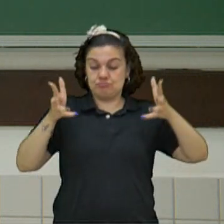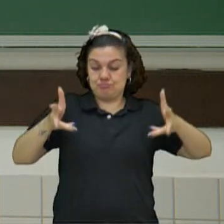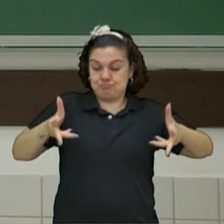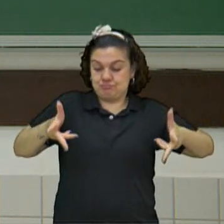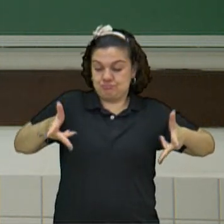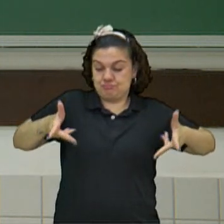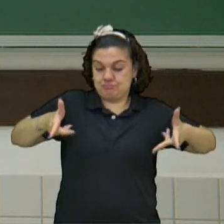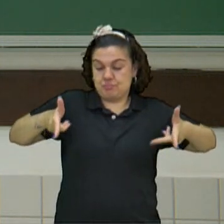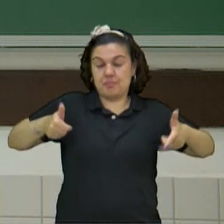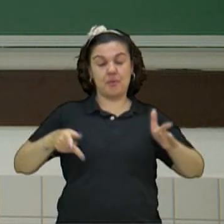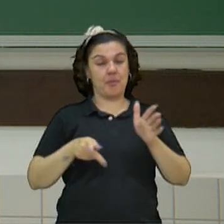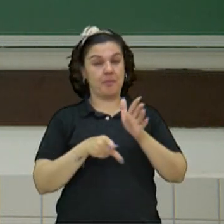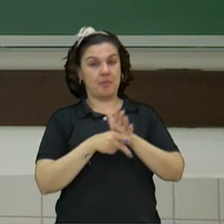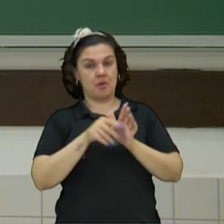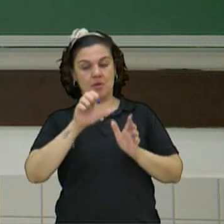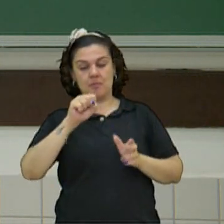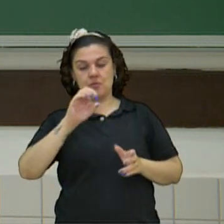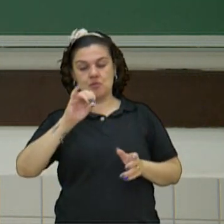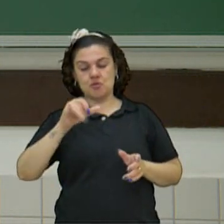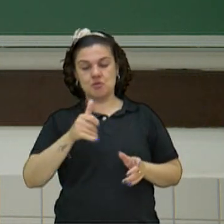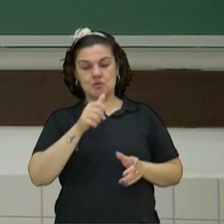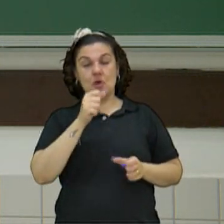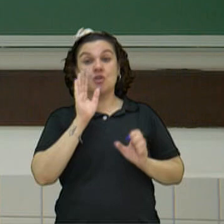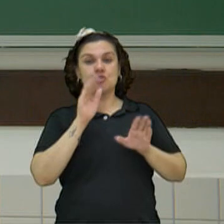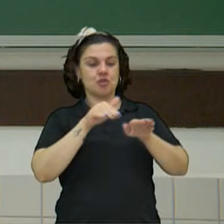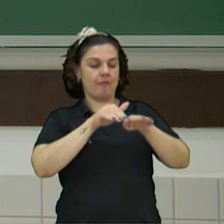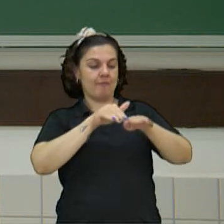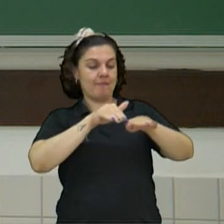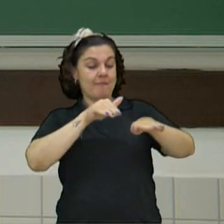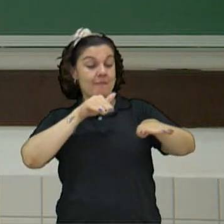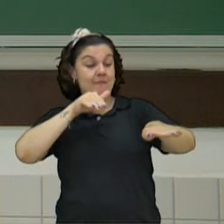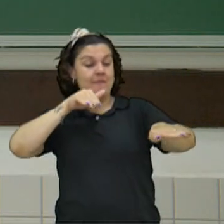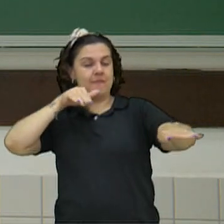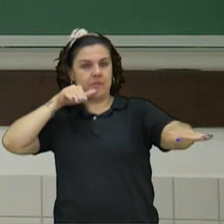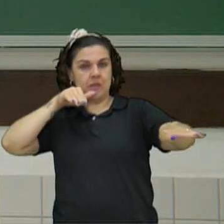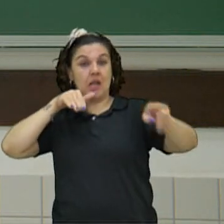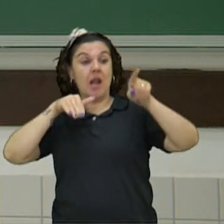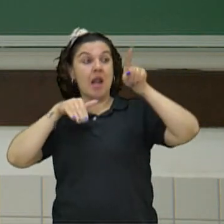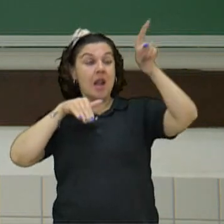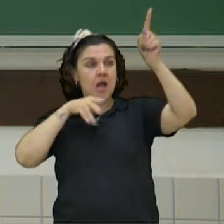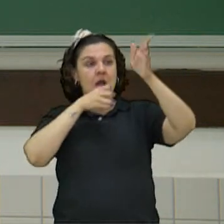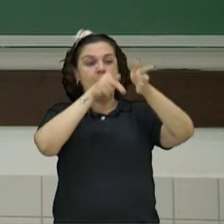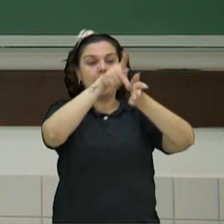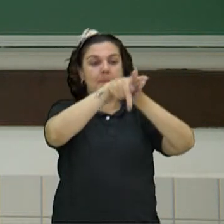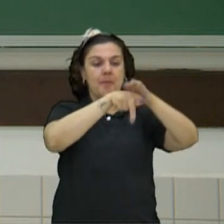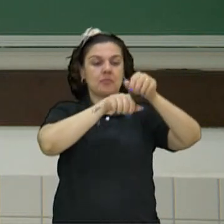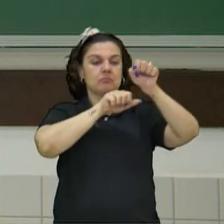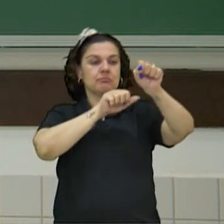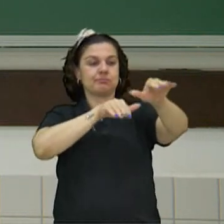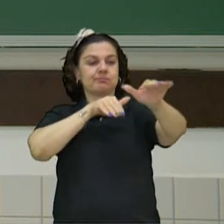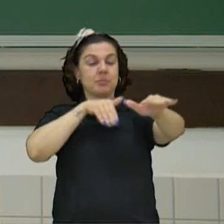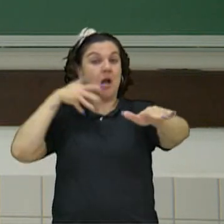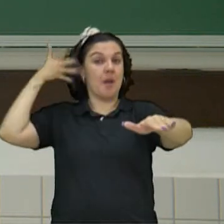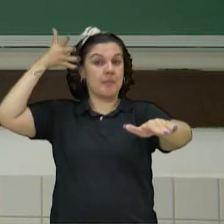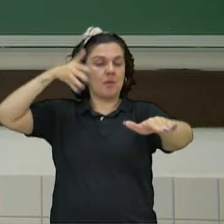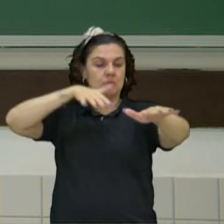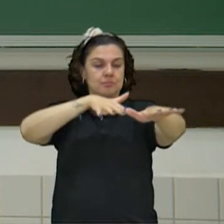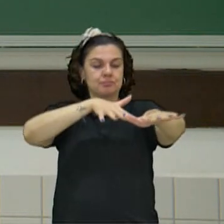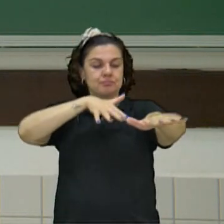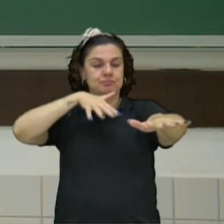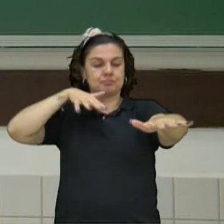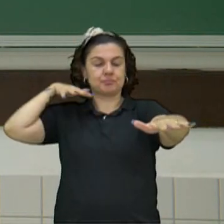tivemos fila que vinha de Paranaguá até Curitiba de caminhões. Claro, depois